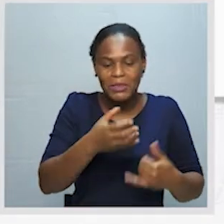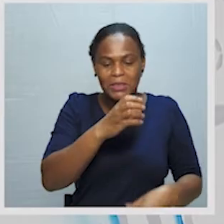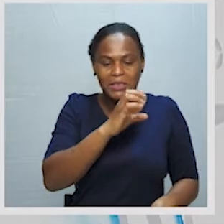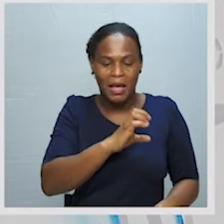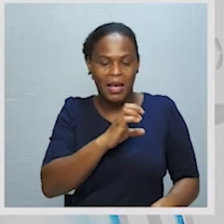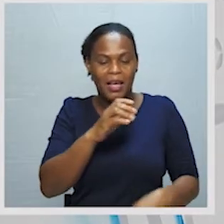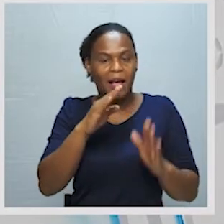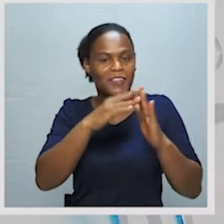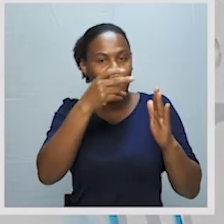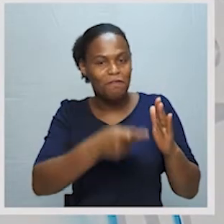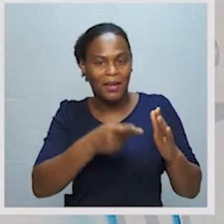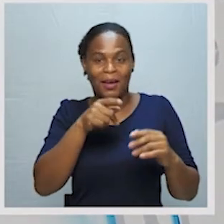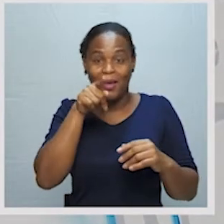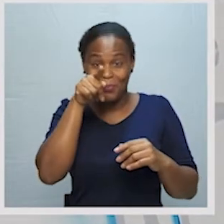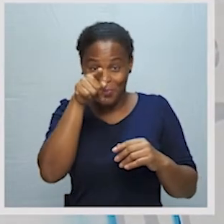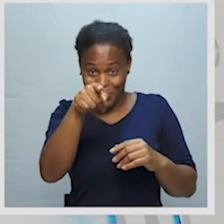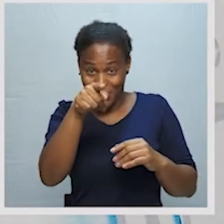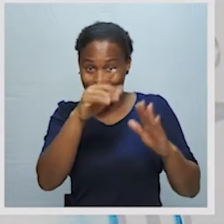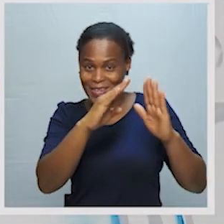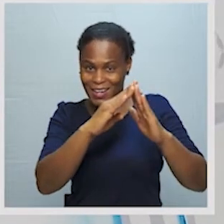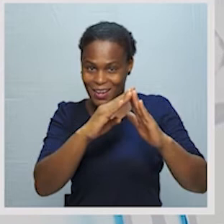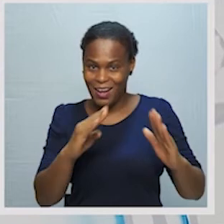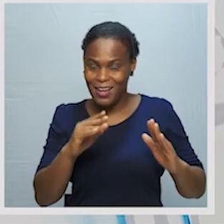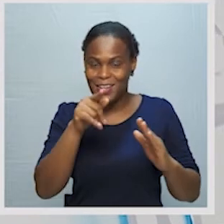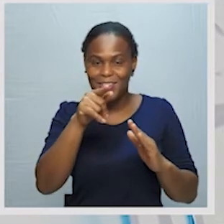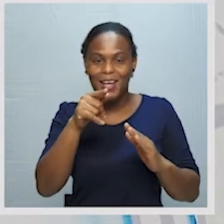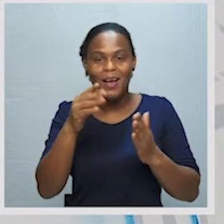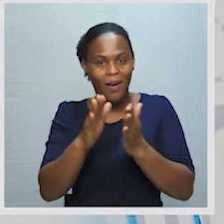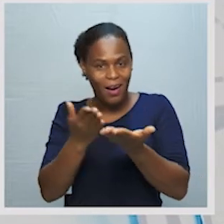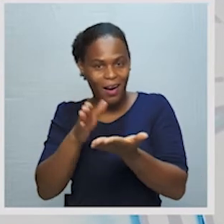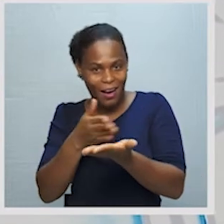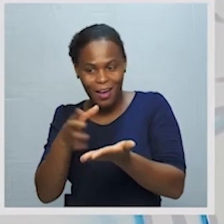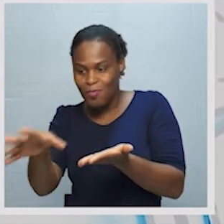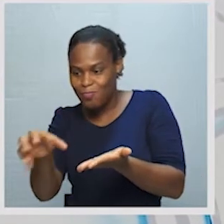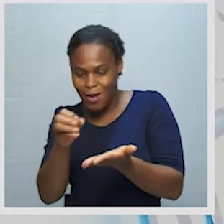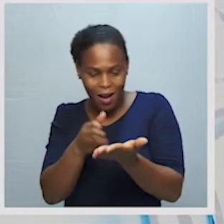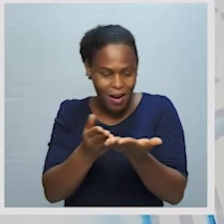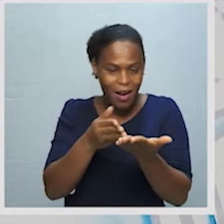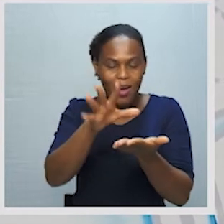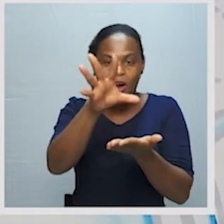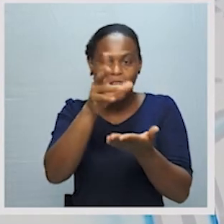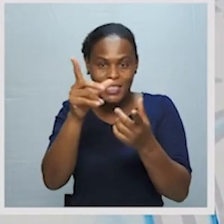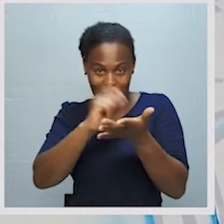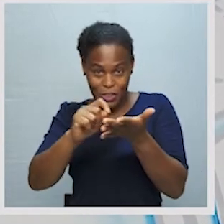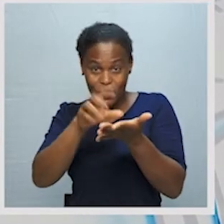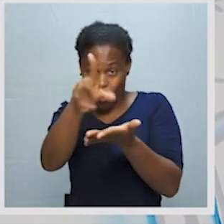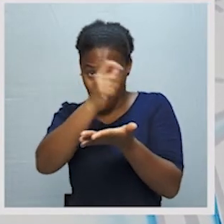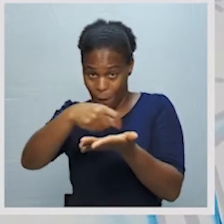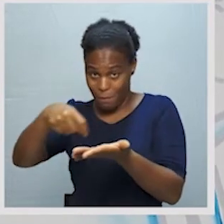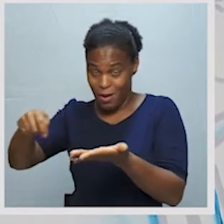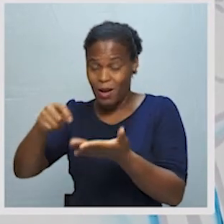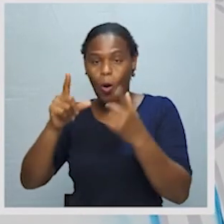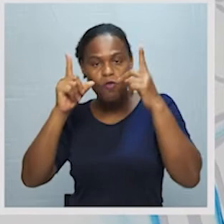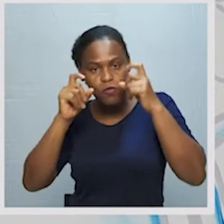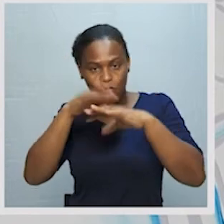casa. Então, vocês vão identificar lá em casa, pegam no caderno e passam esse